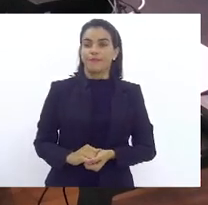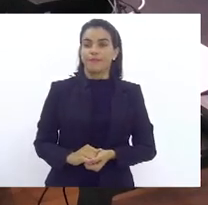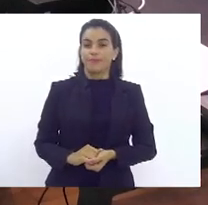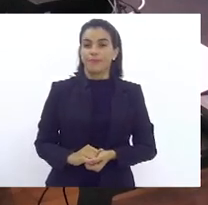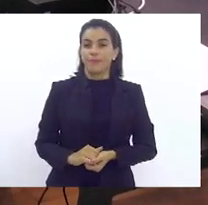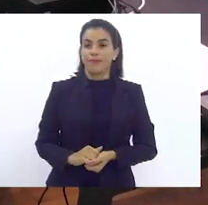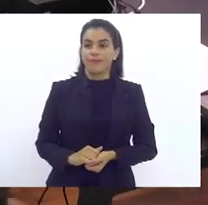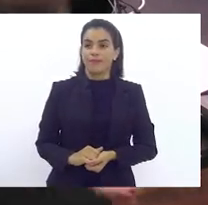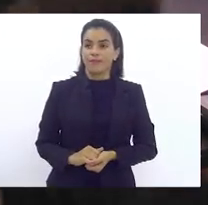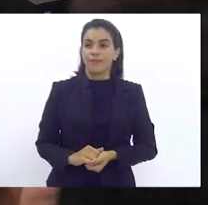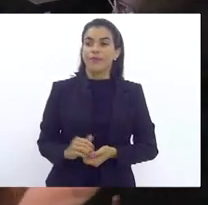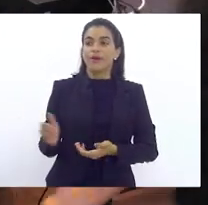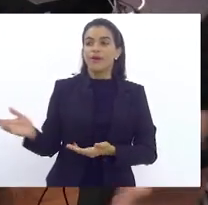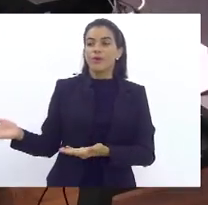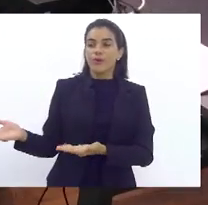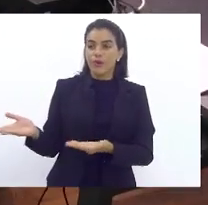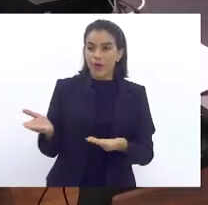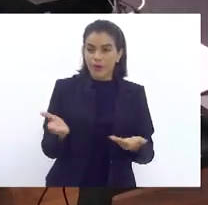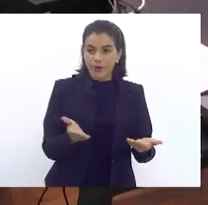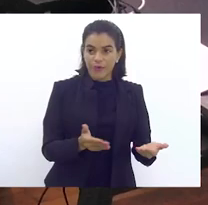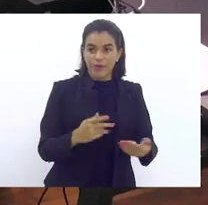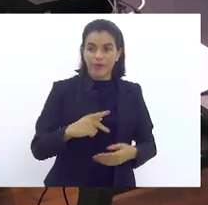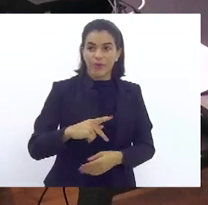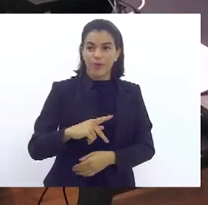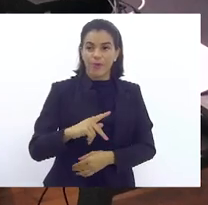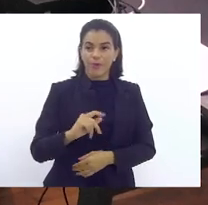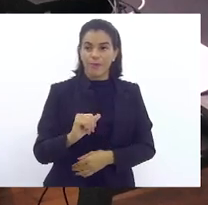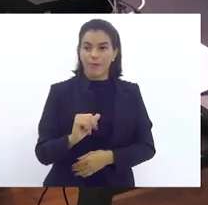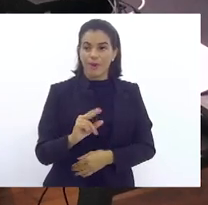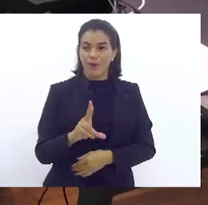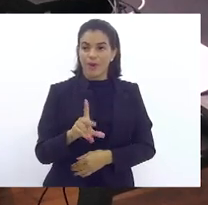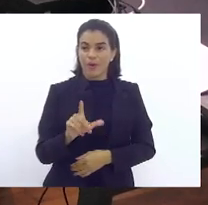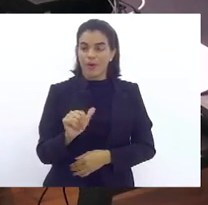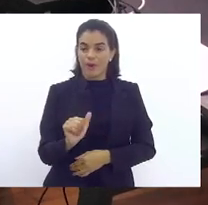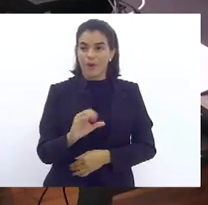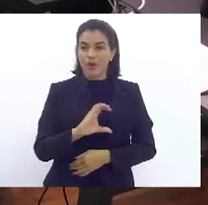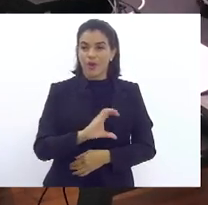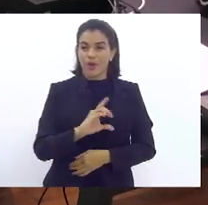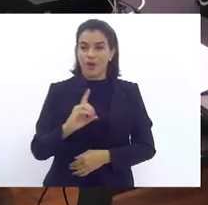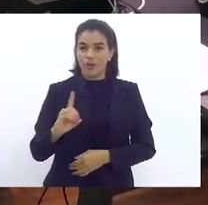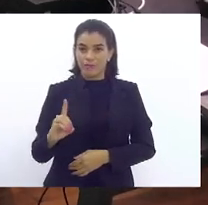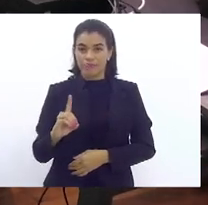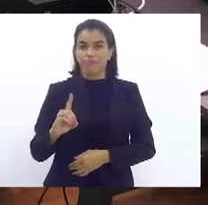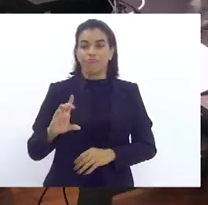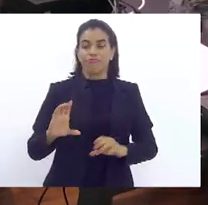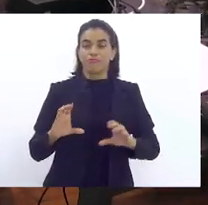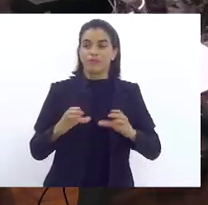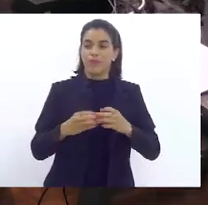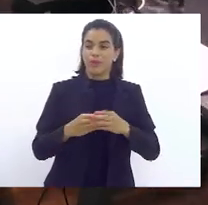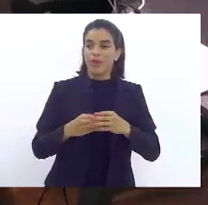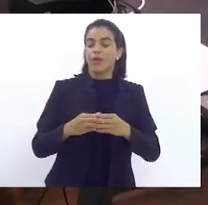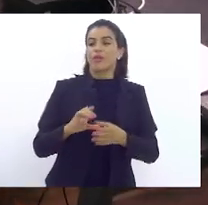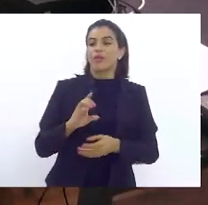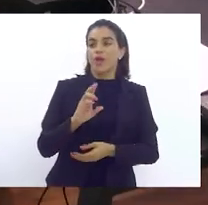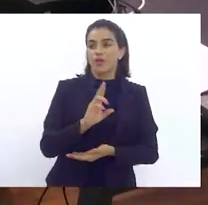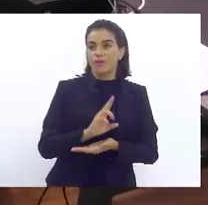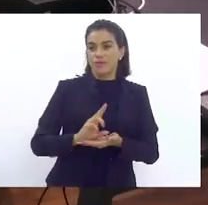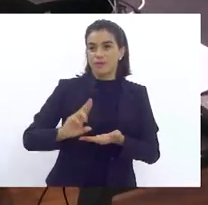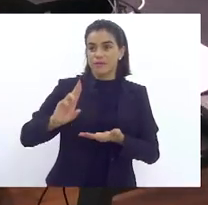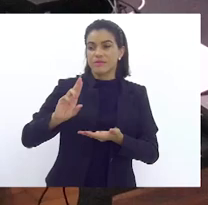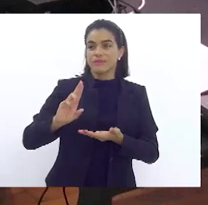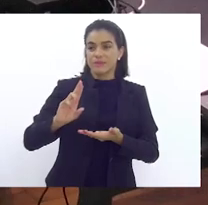mulher convido também a senhora Paula Land coordenadora do projeto mulherio da Universidade Federal